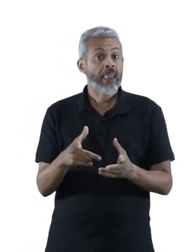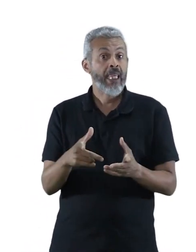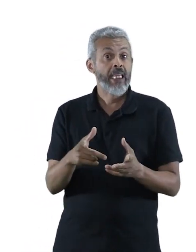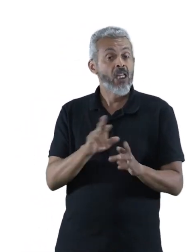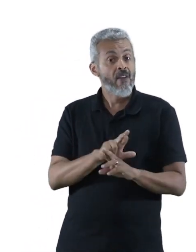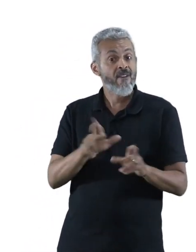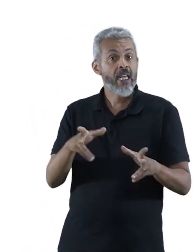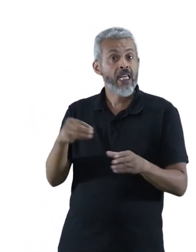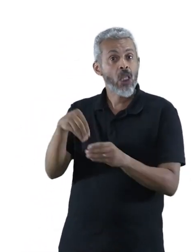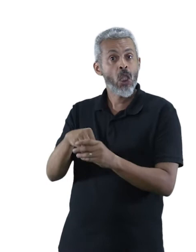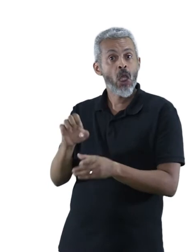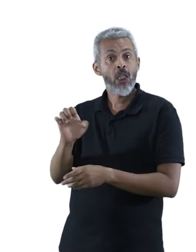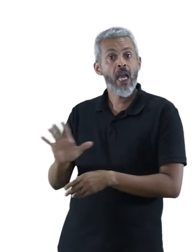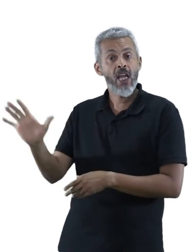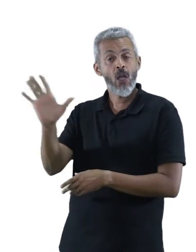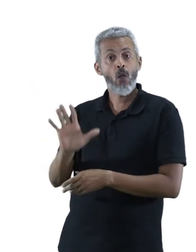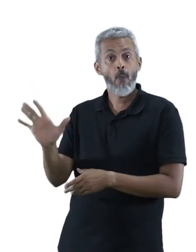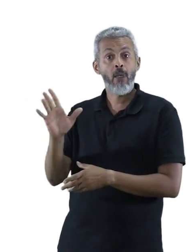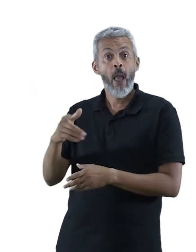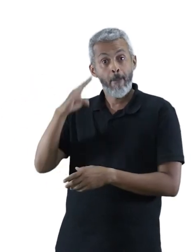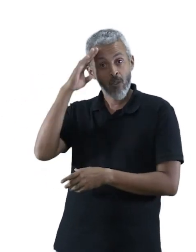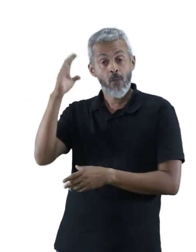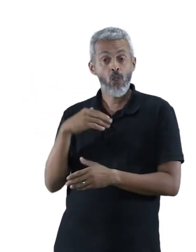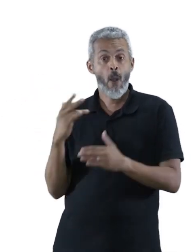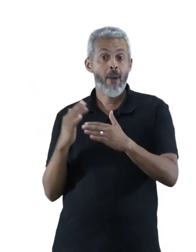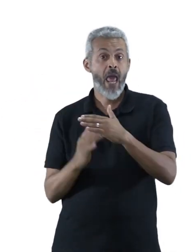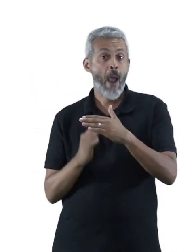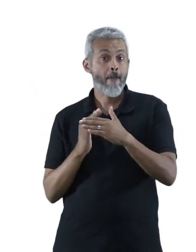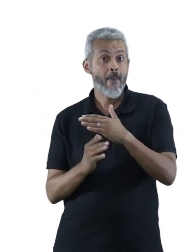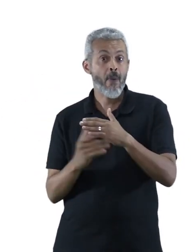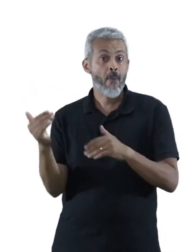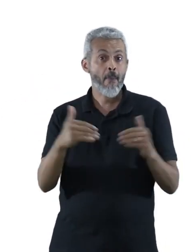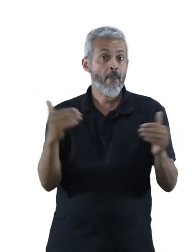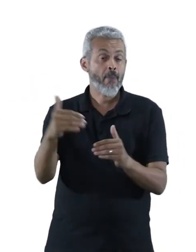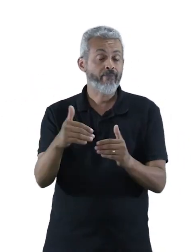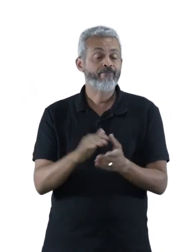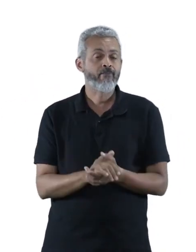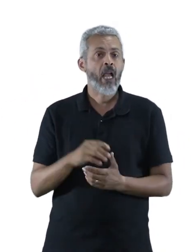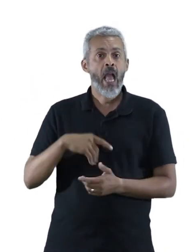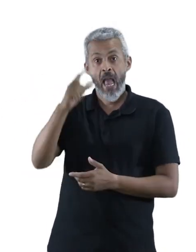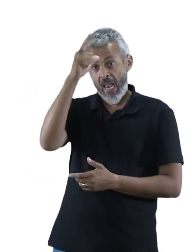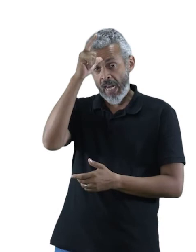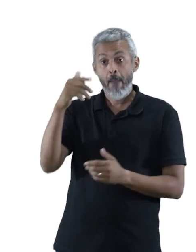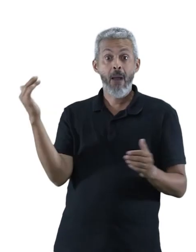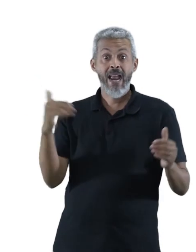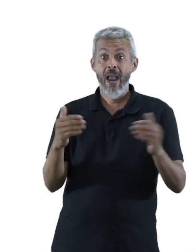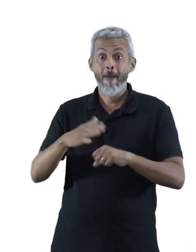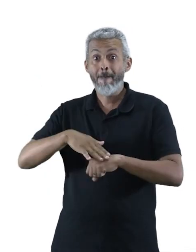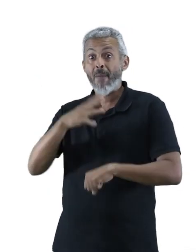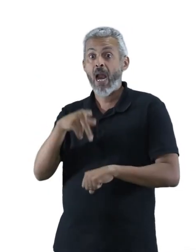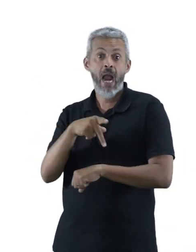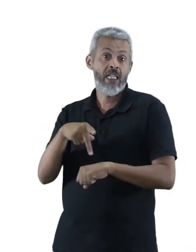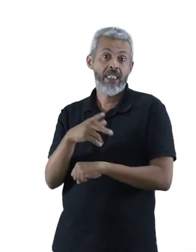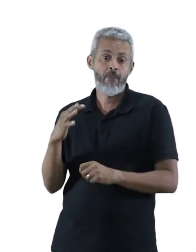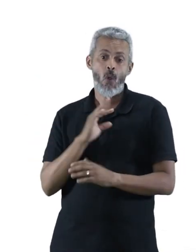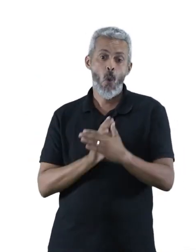muita diferença na Europa, principalmente com a entrada de refugiados e imigrantes. Posso falar que a Alemanha foi o país que mais recebeu